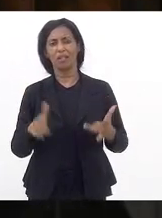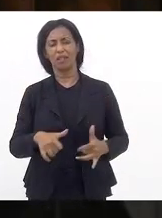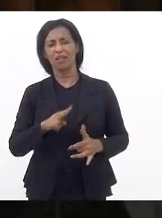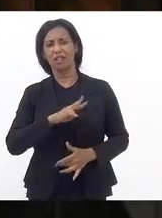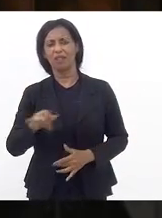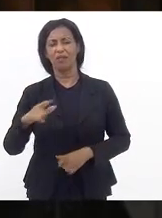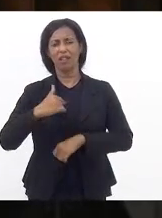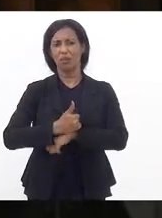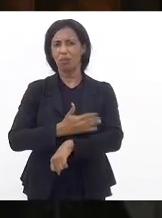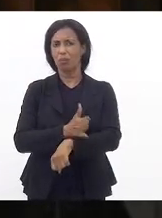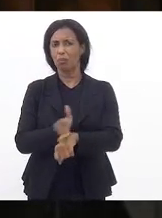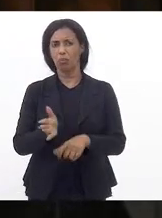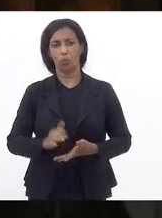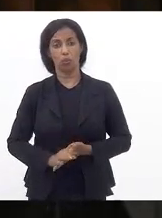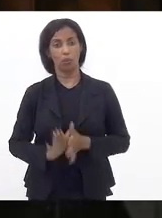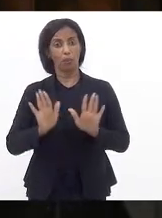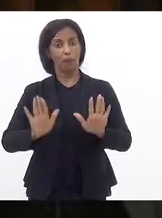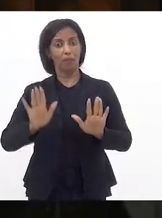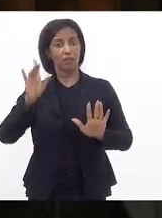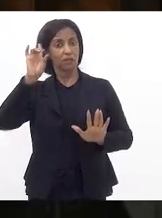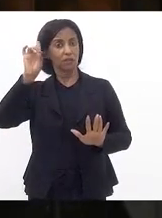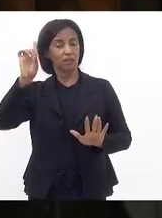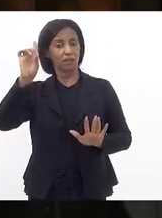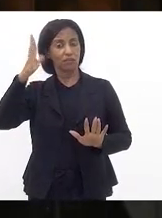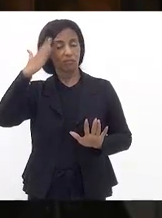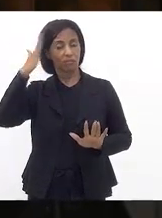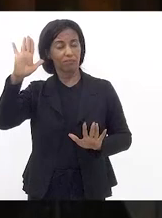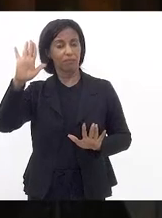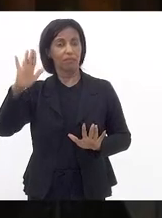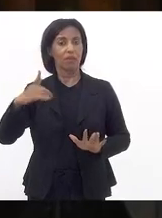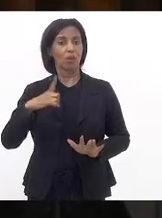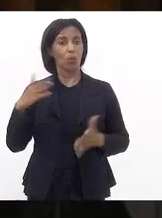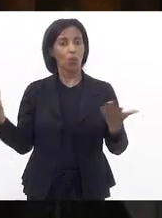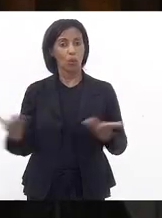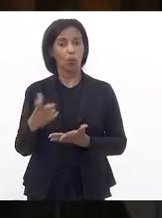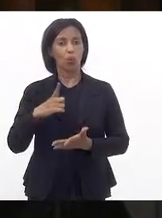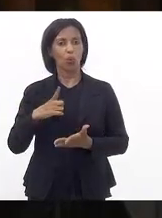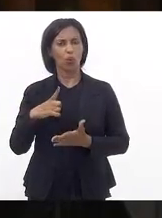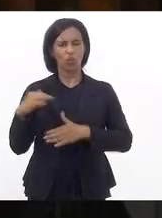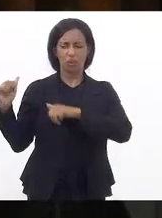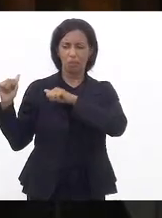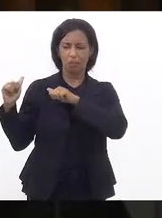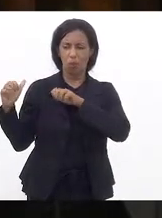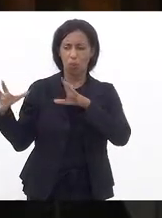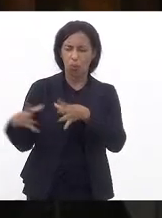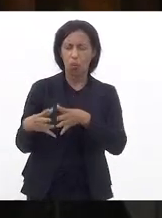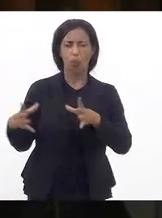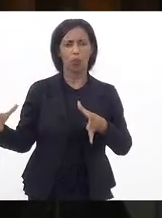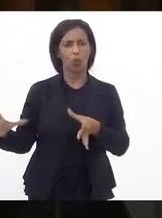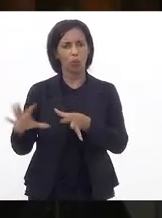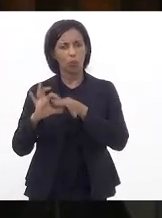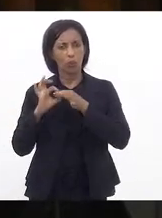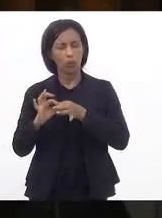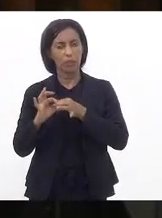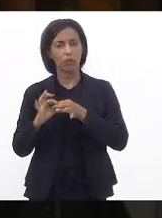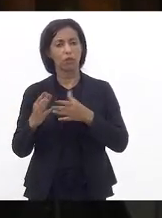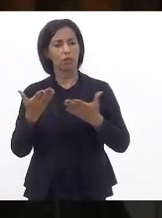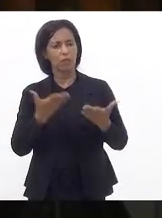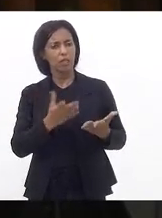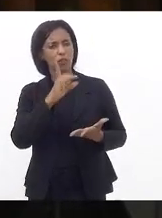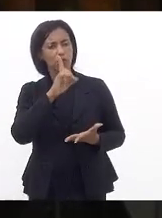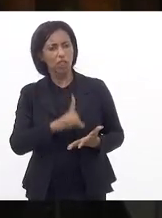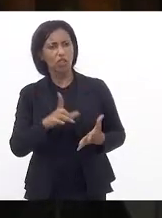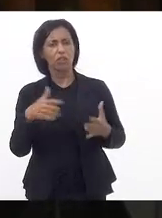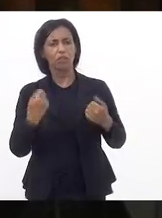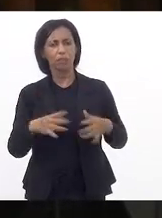vai ter o tempo inteiro mas graças a Deus a gente hoje teve uma e unida e é isso que é direito tem que ter